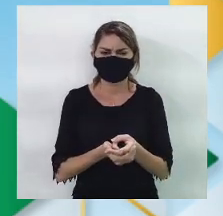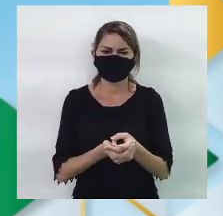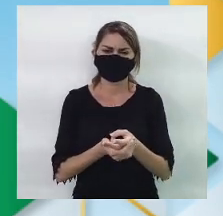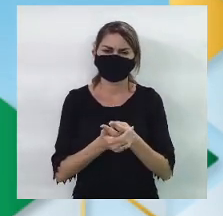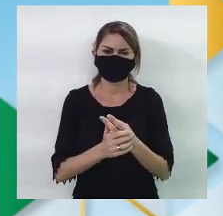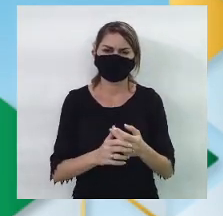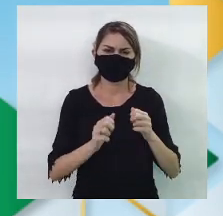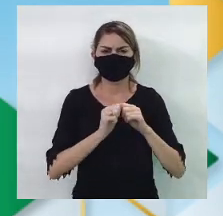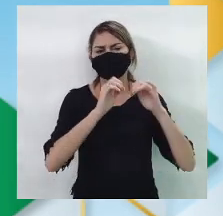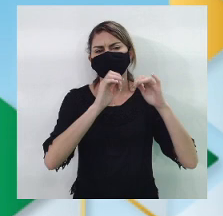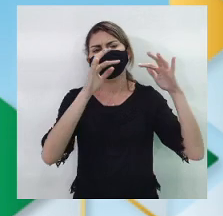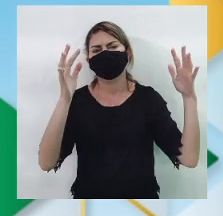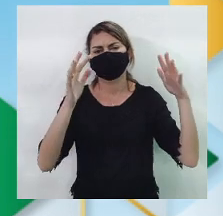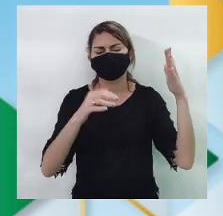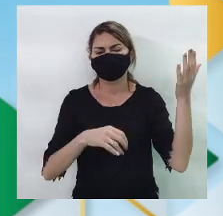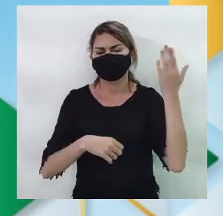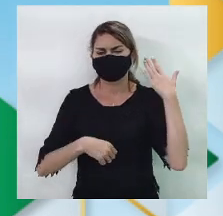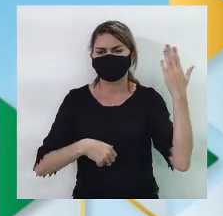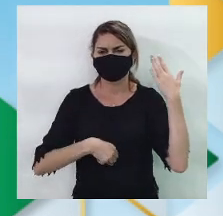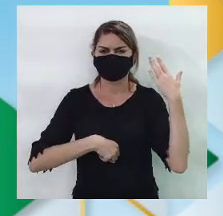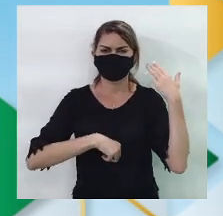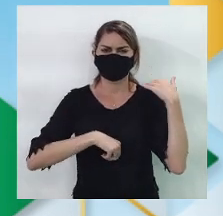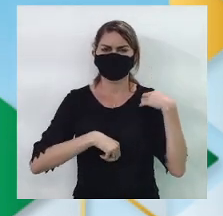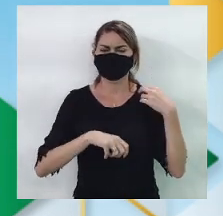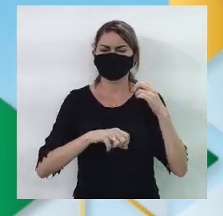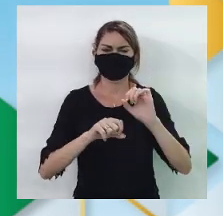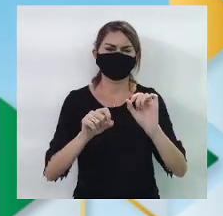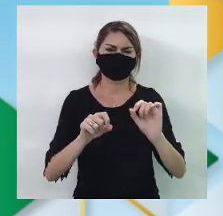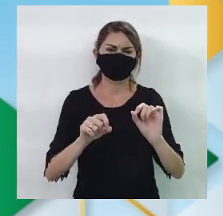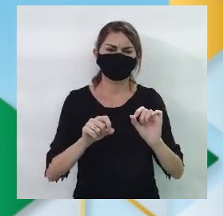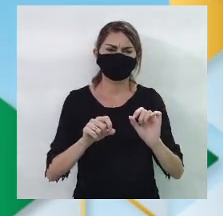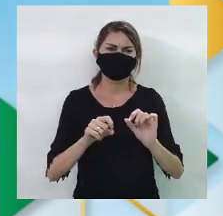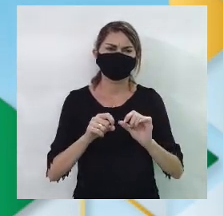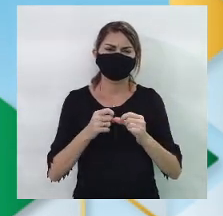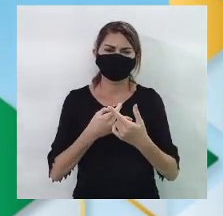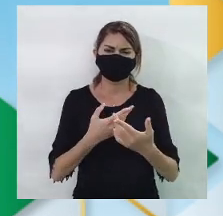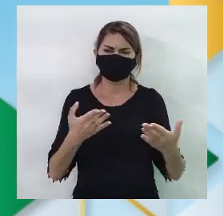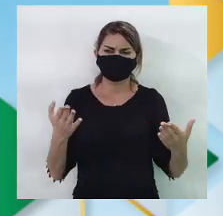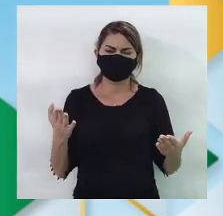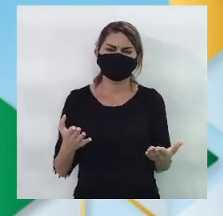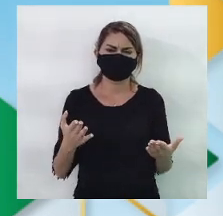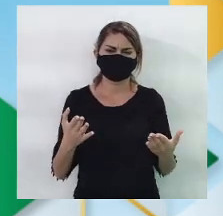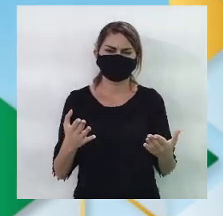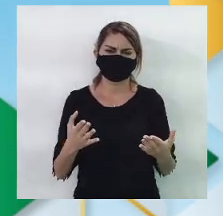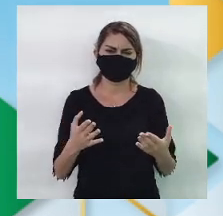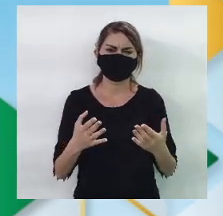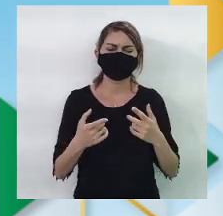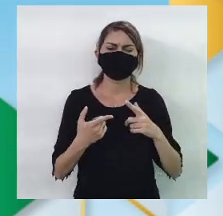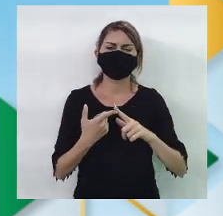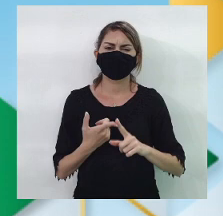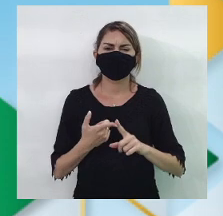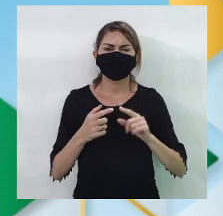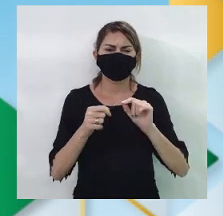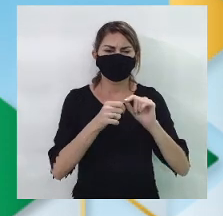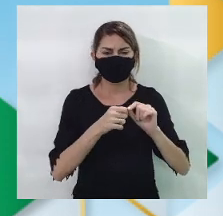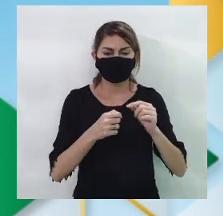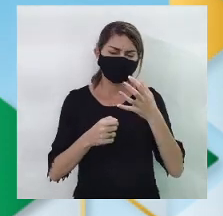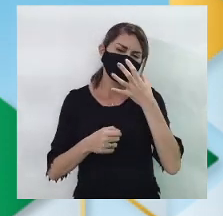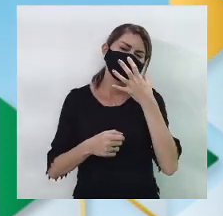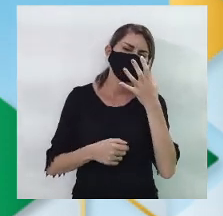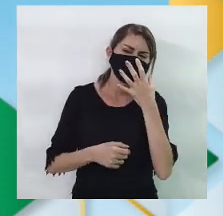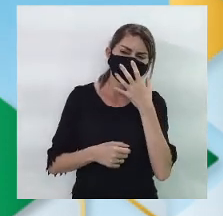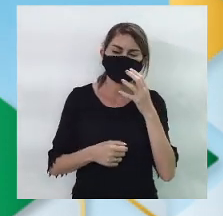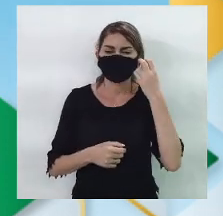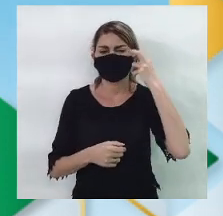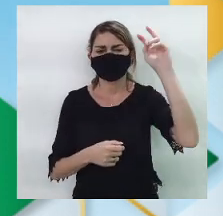e mágico. No passado, que não cessa de me intrigar e fascinar.